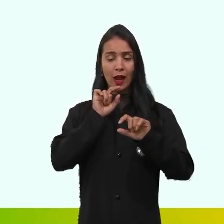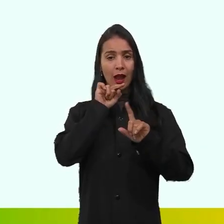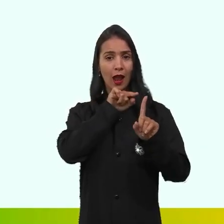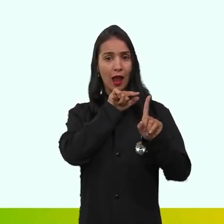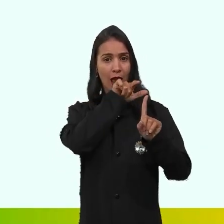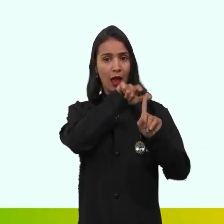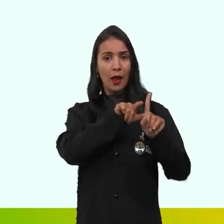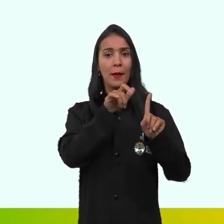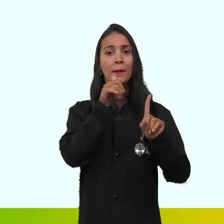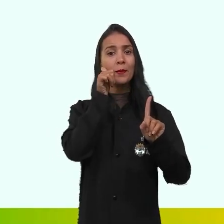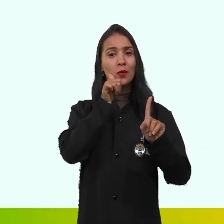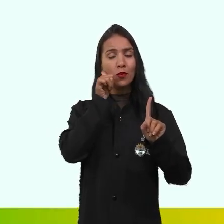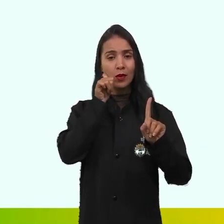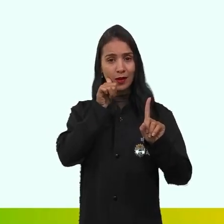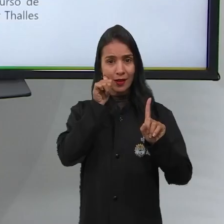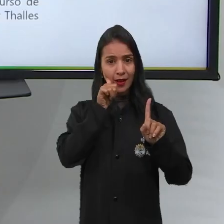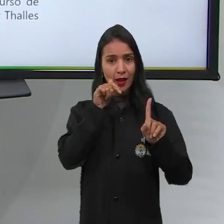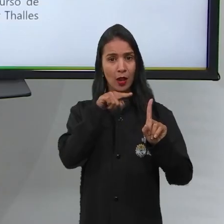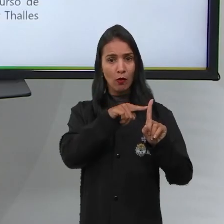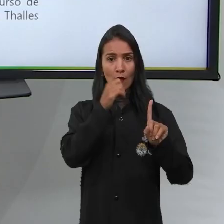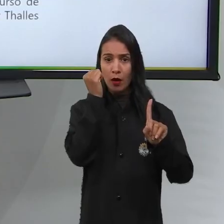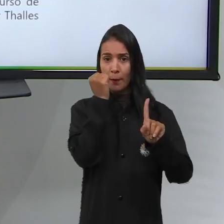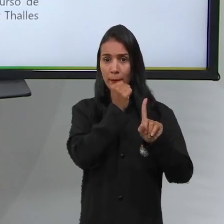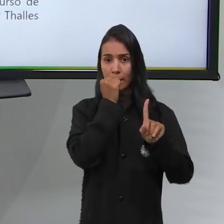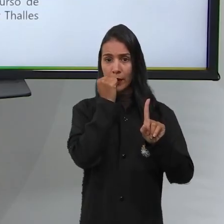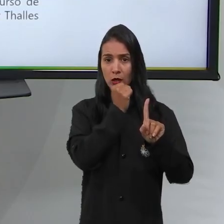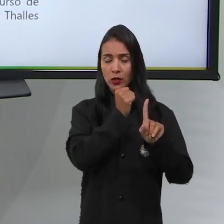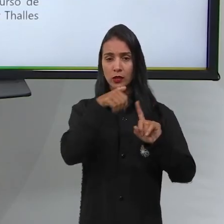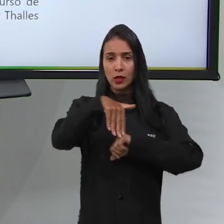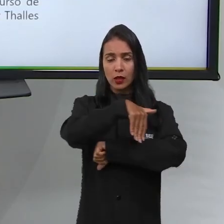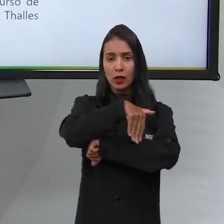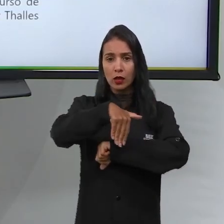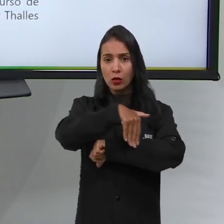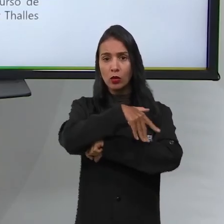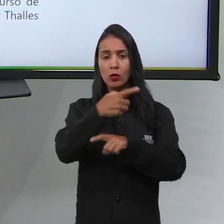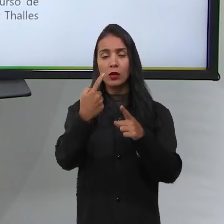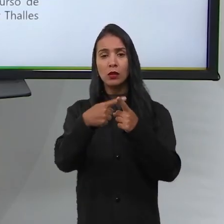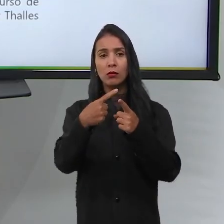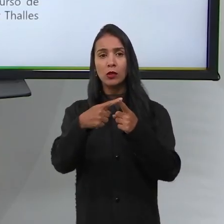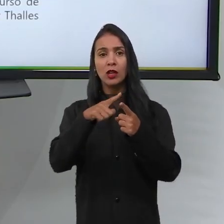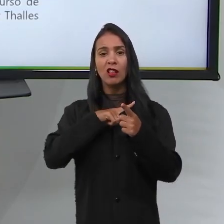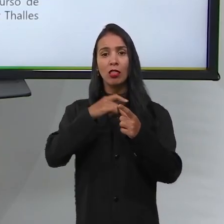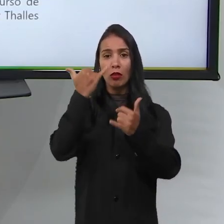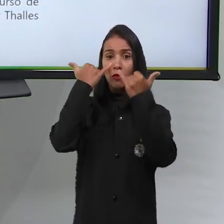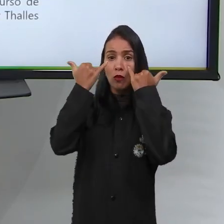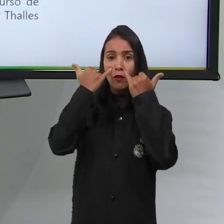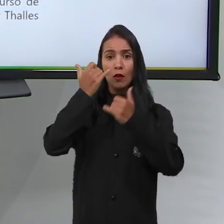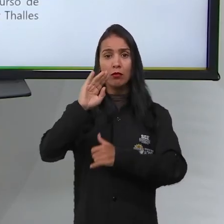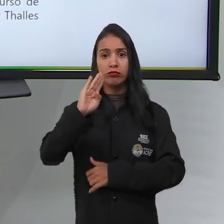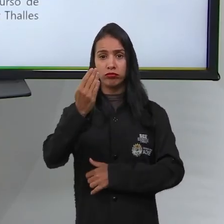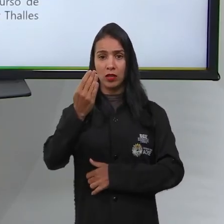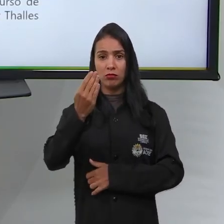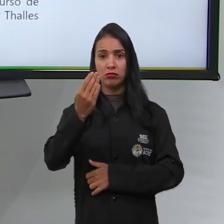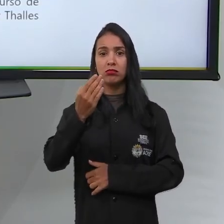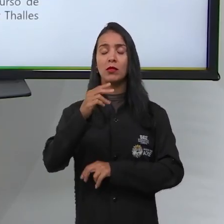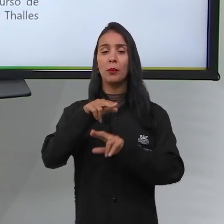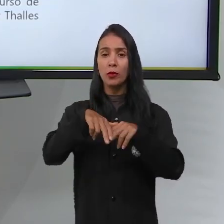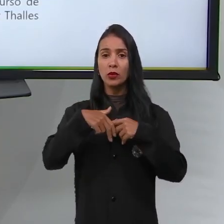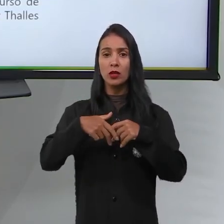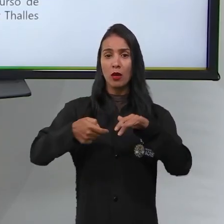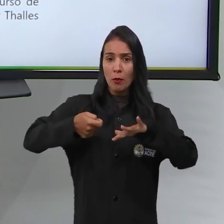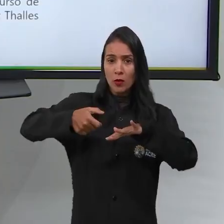após boatos. Então, olha só, as fake news, elas matam, pessoal. Então, é importante